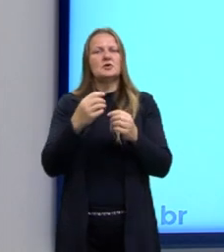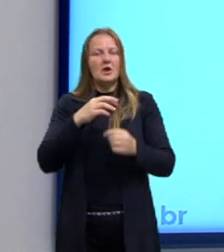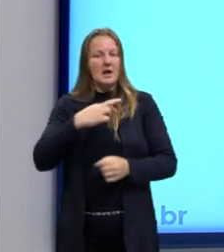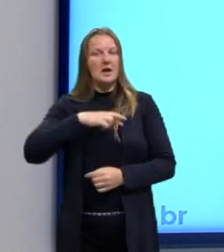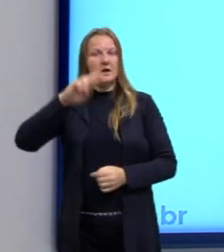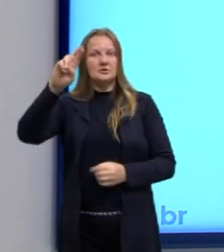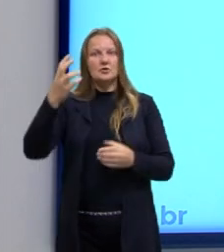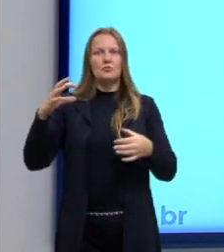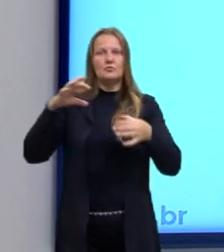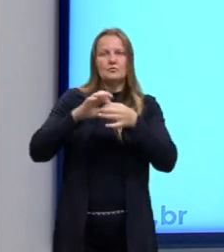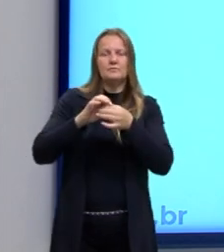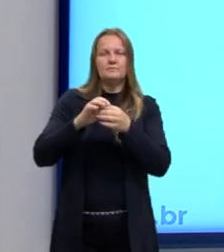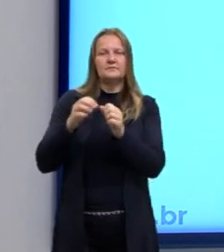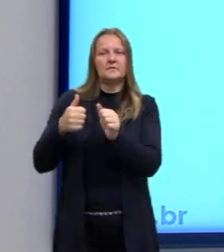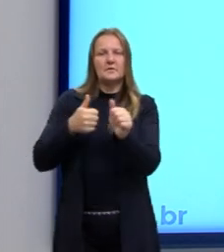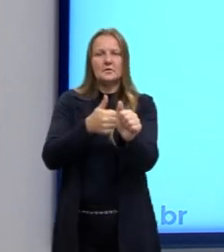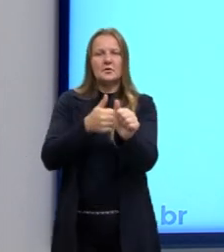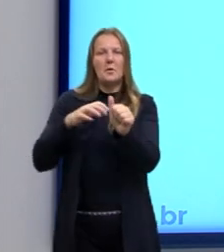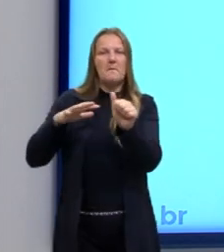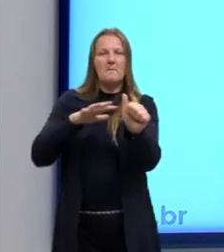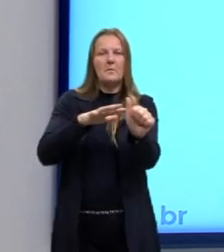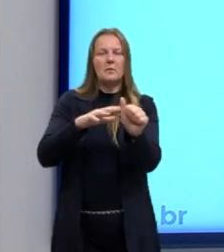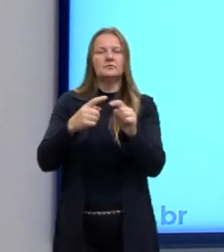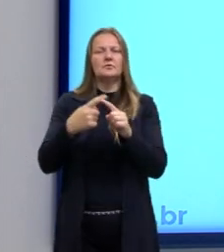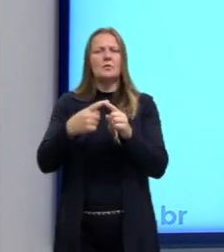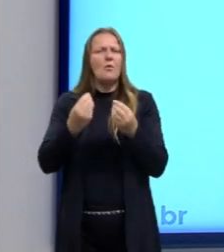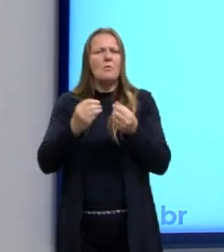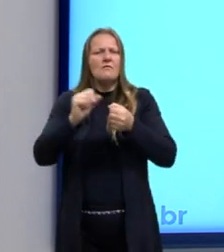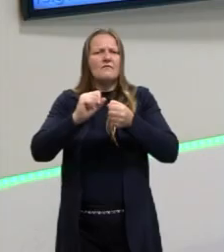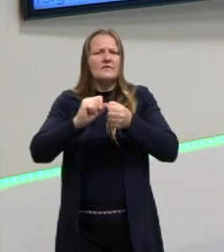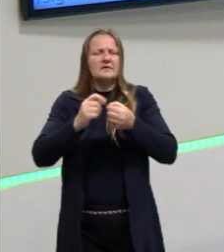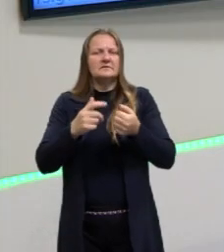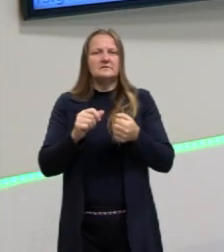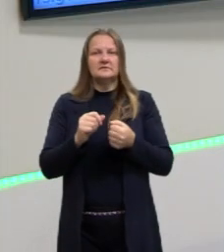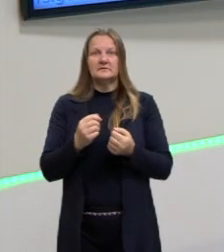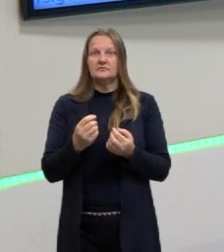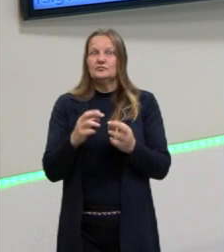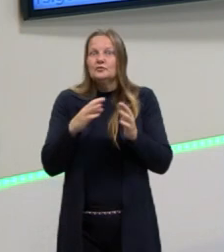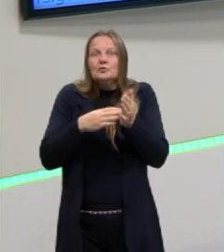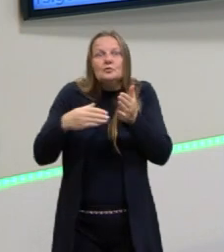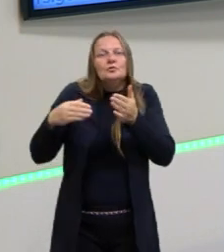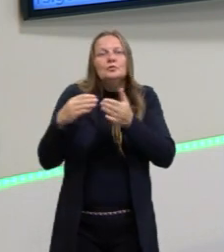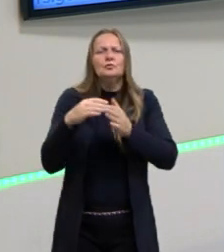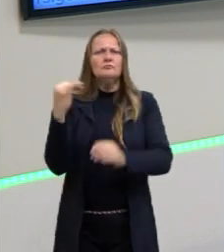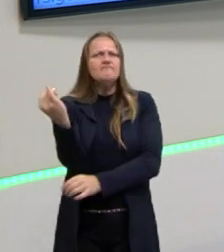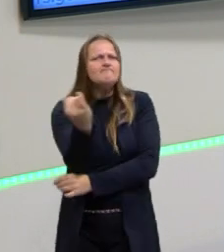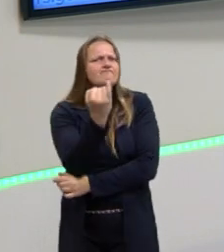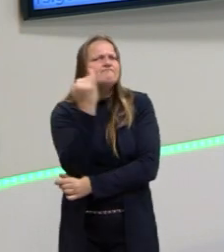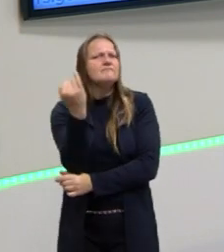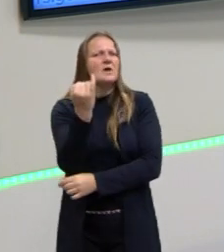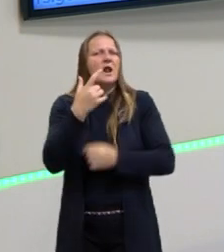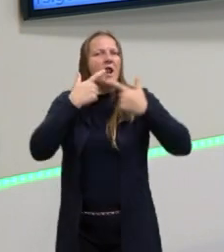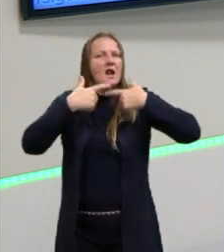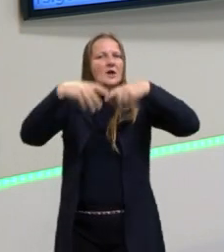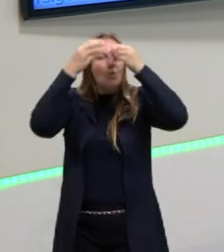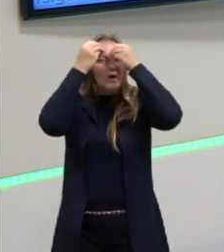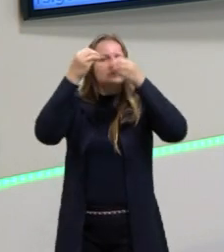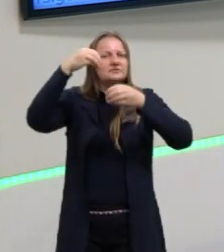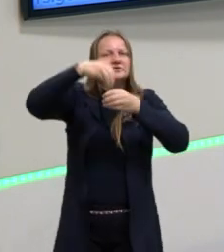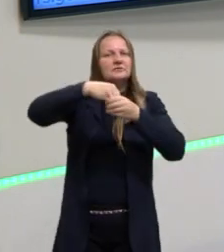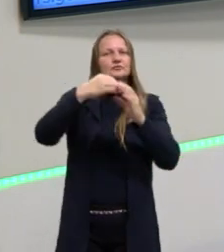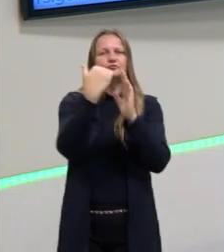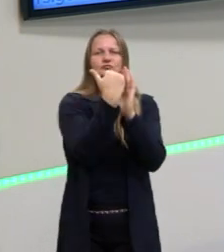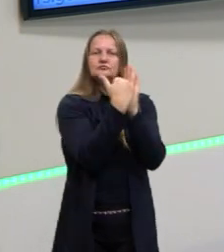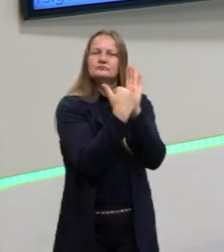os apóstolos trazem as passagens faça-se foi feito etc e tal Então veja a importância que tem a linguagem na liturgia